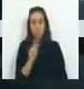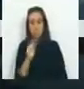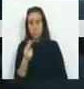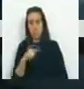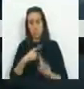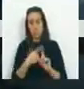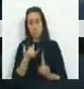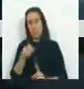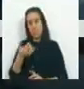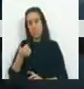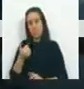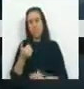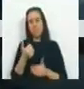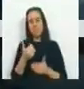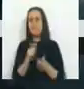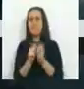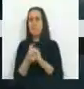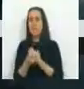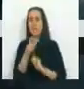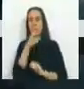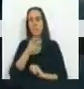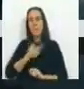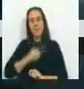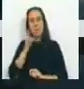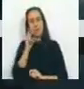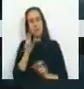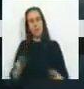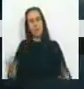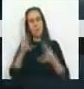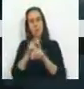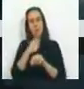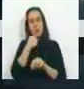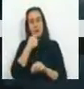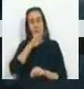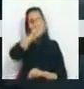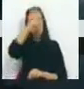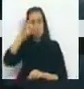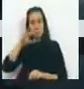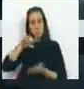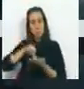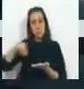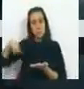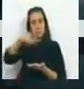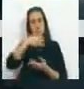algum avanço e defendeu um novo olhar que permita que em todas as sedes de Conselho se façam